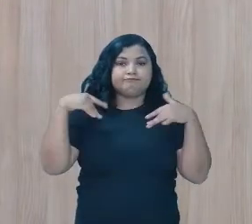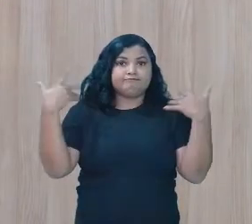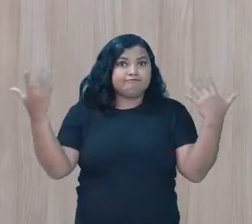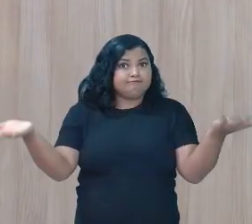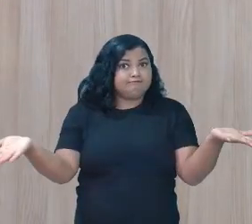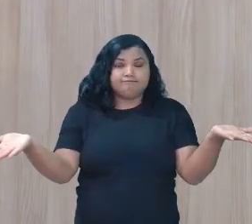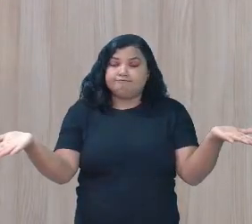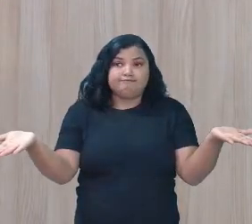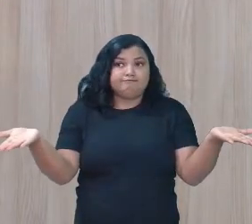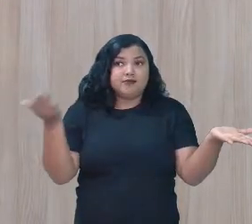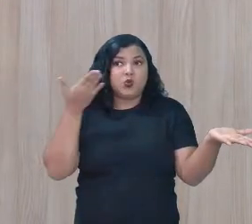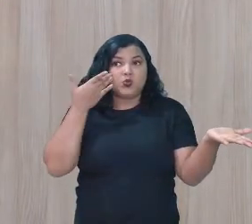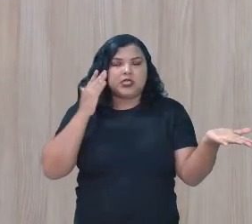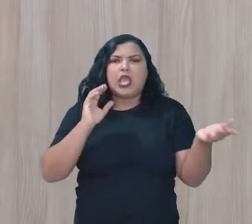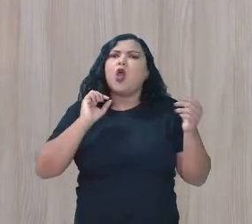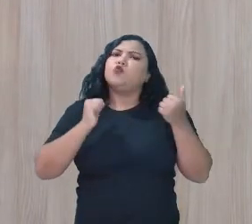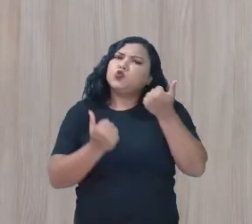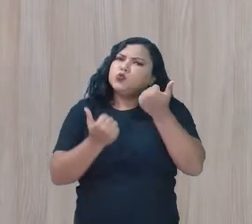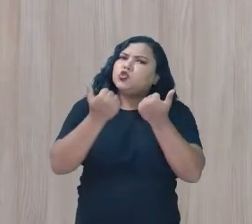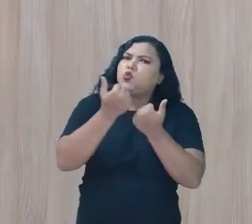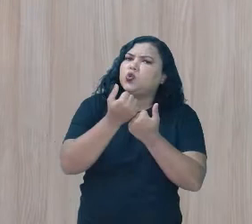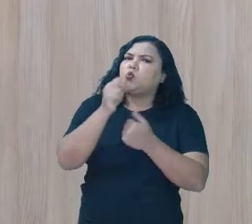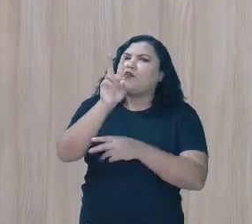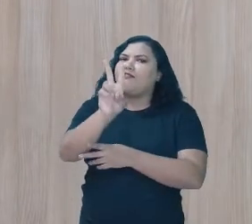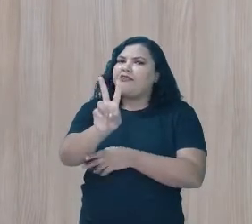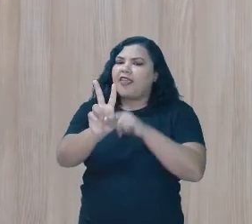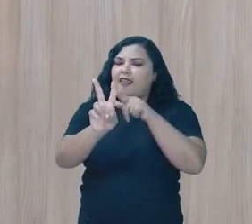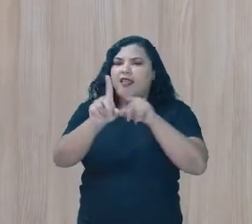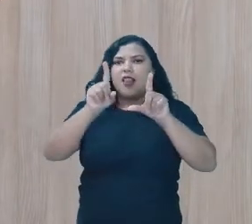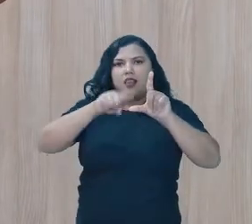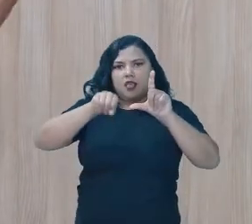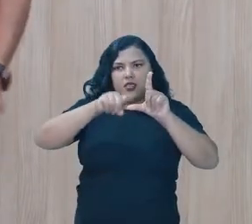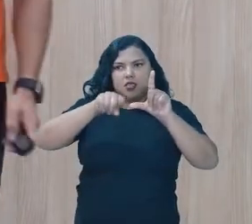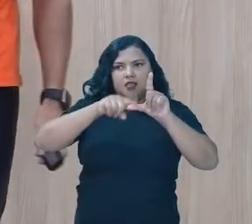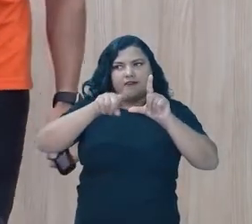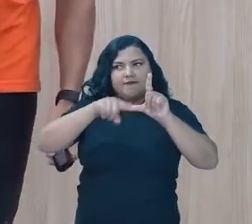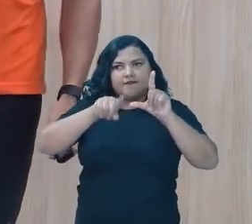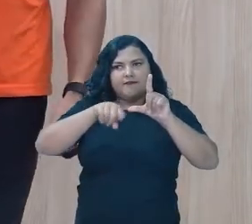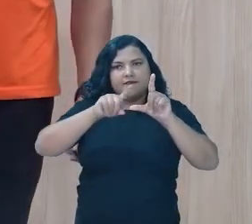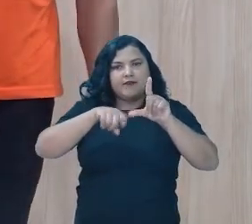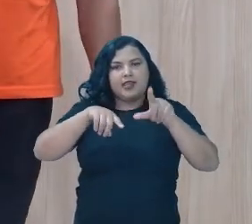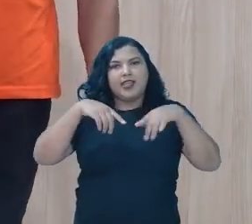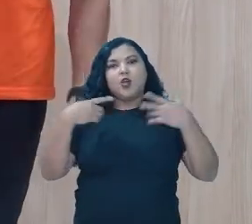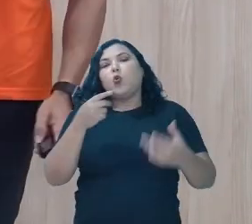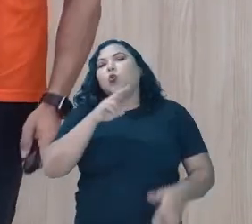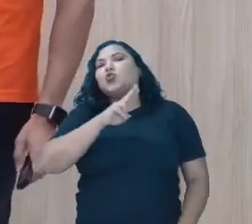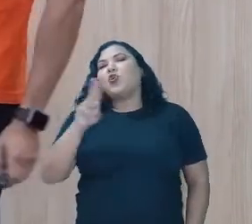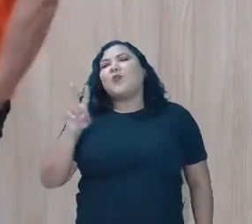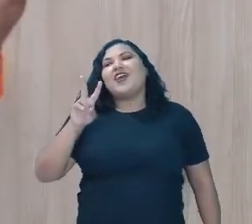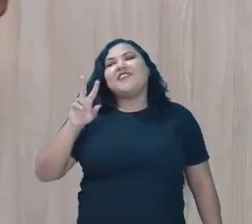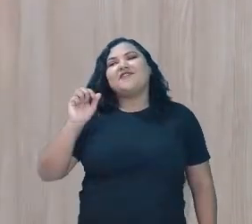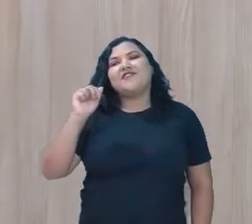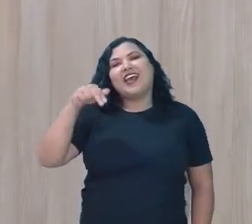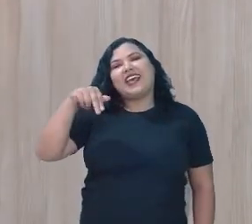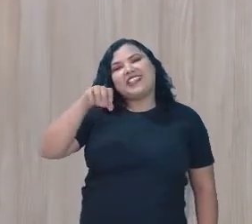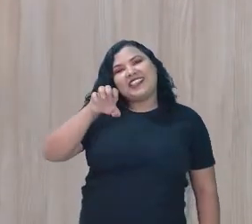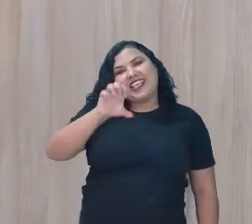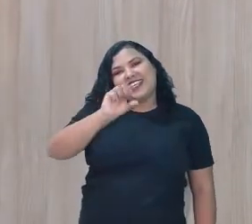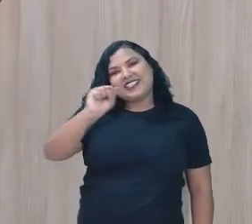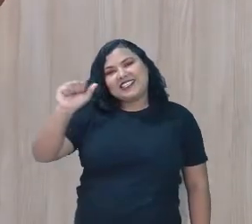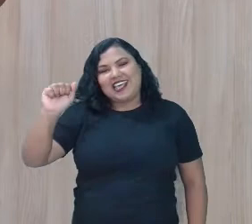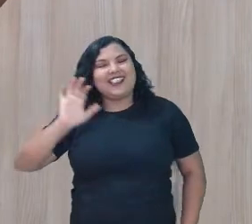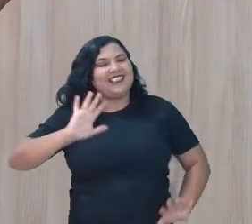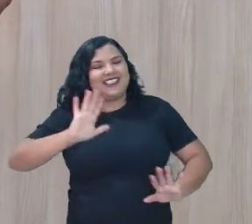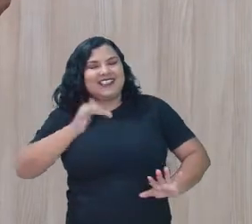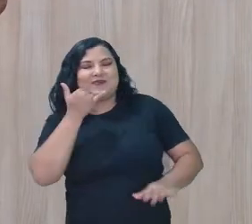incógnita, tá? Por uma letra. E vamos descobrir o valor dessa letra. Coloquei V de Vanessa, mentira, é de velocidade,